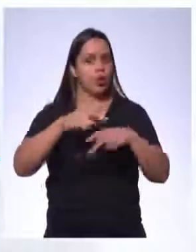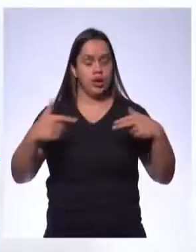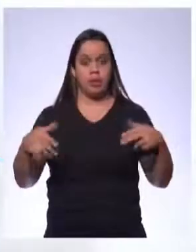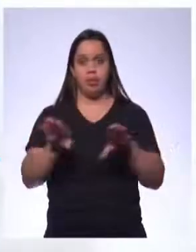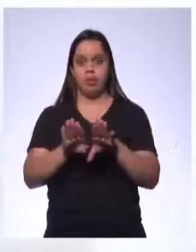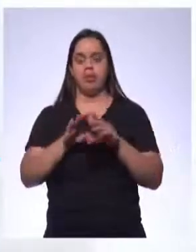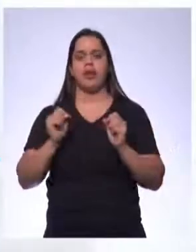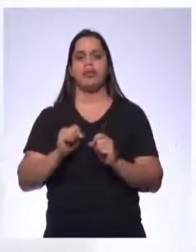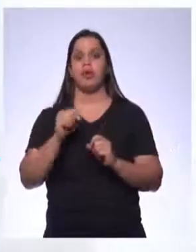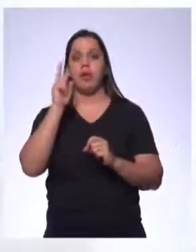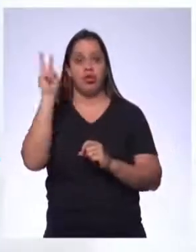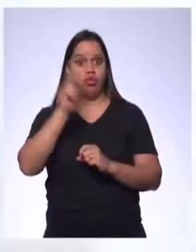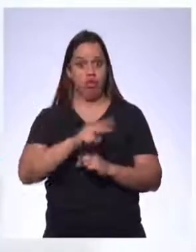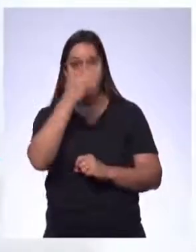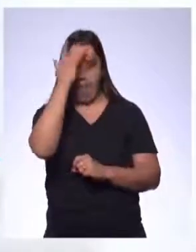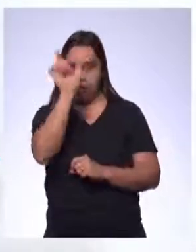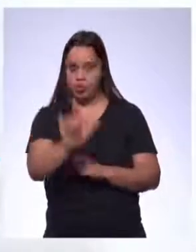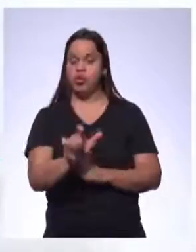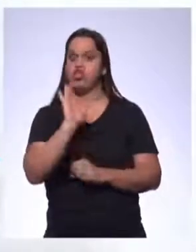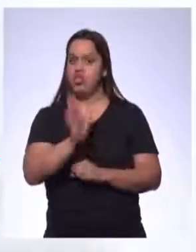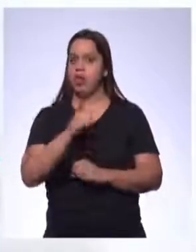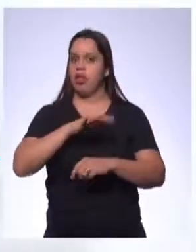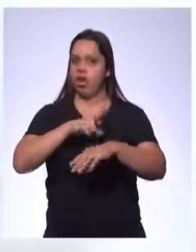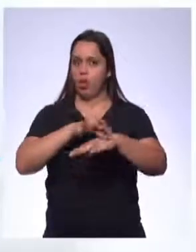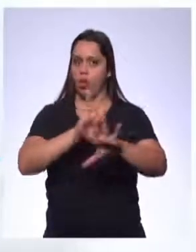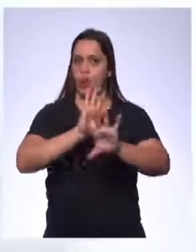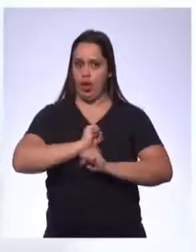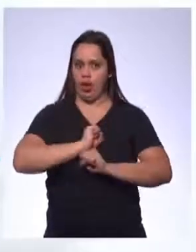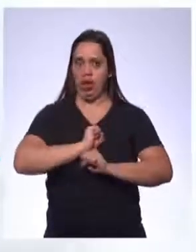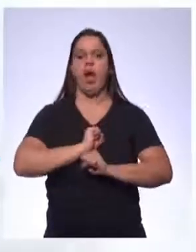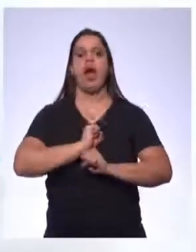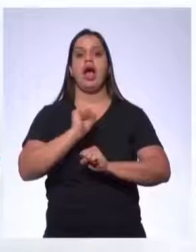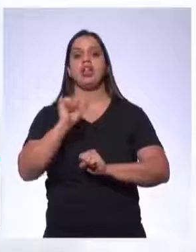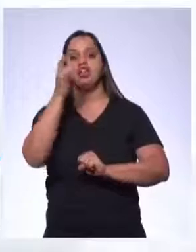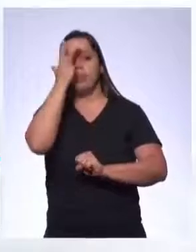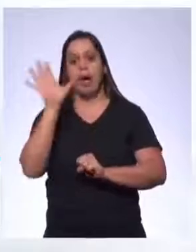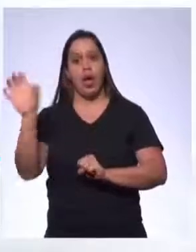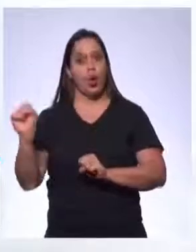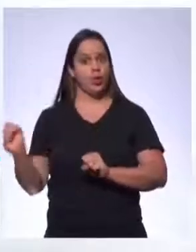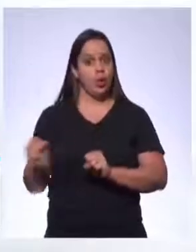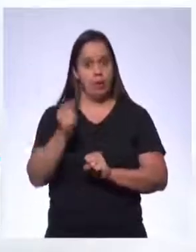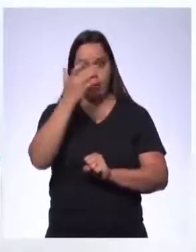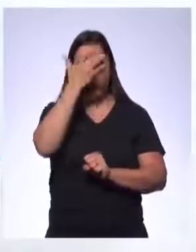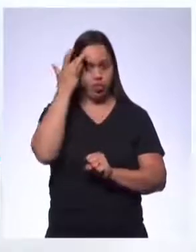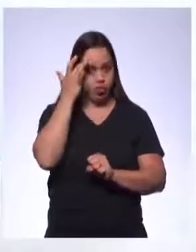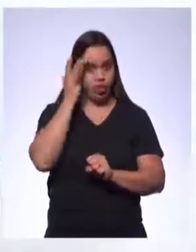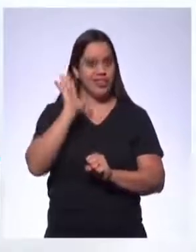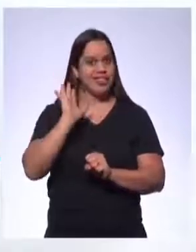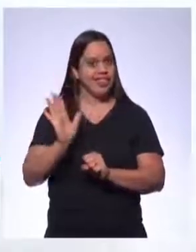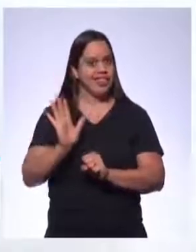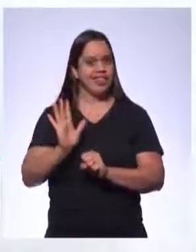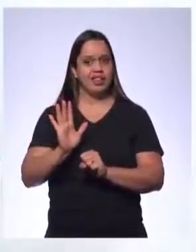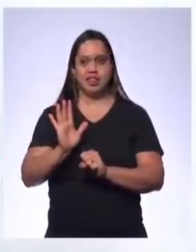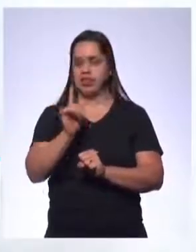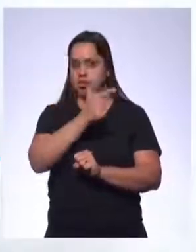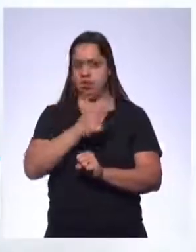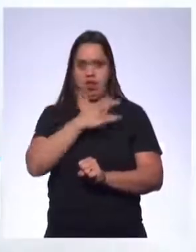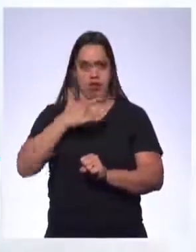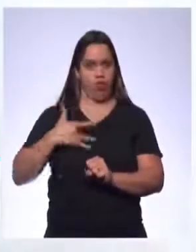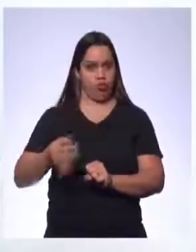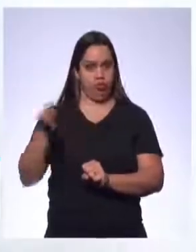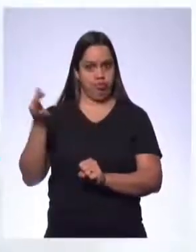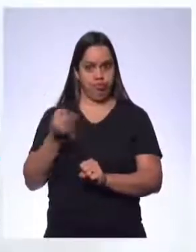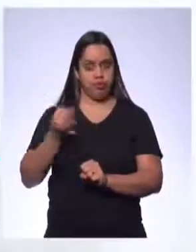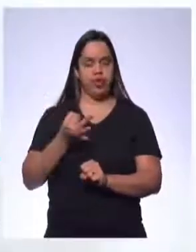uma pessoa que já tem a doença, a gente pega a pessoa sadia, faz um corte na pele dessa pessoa